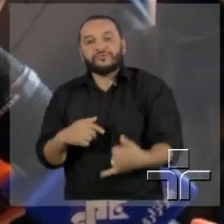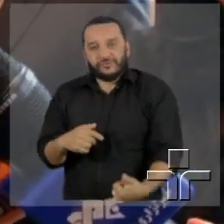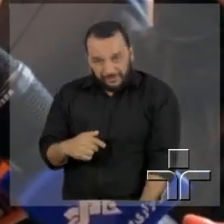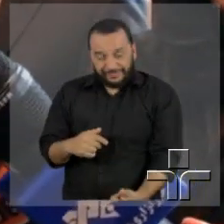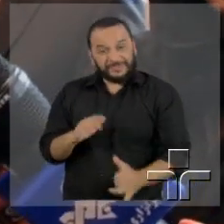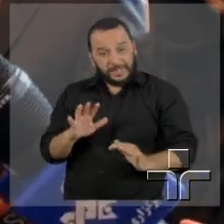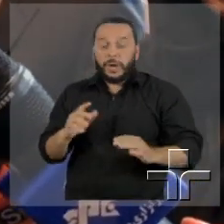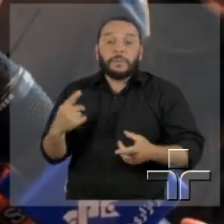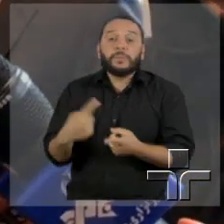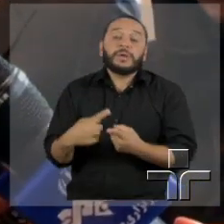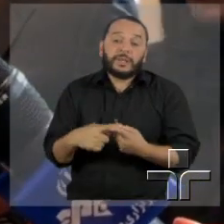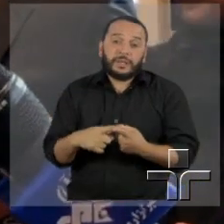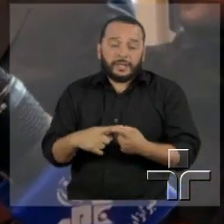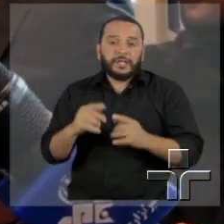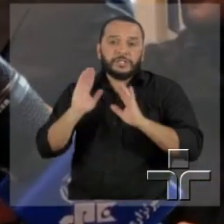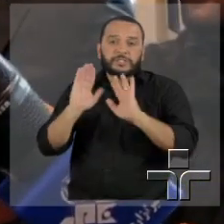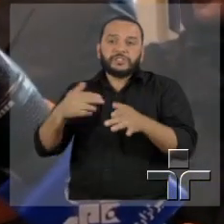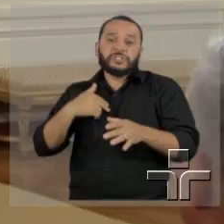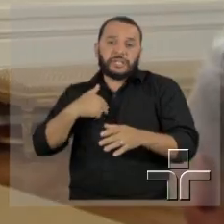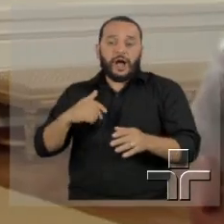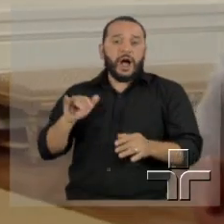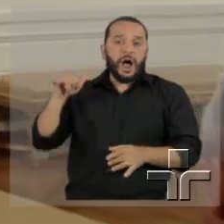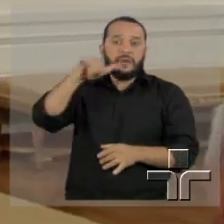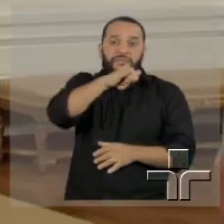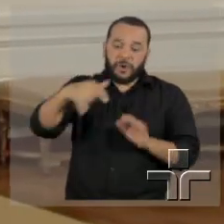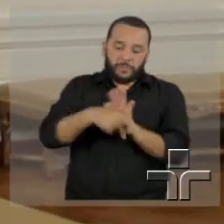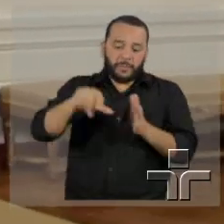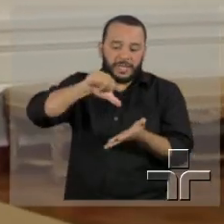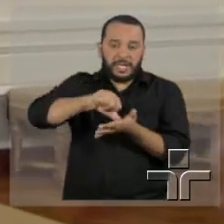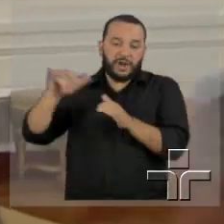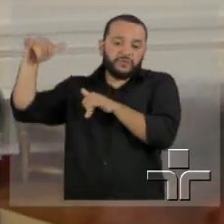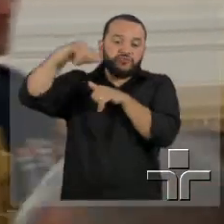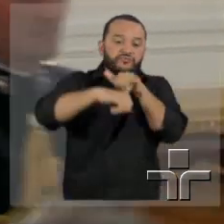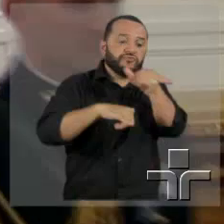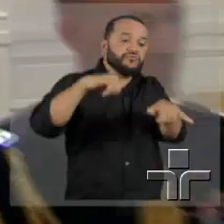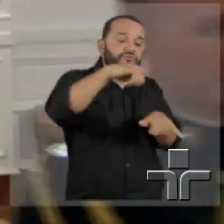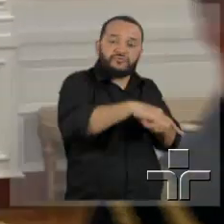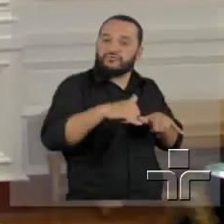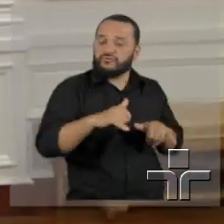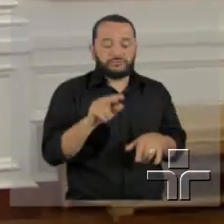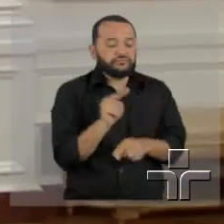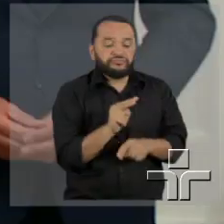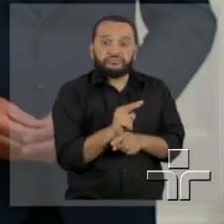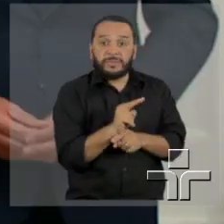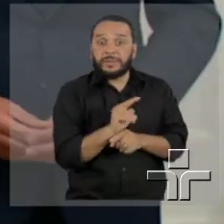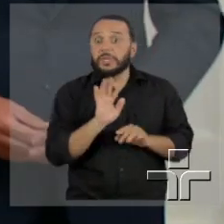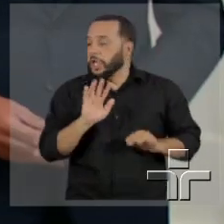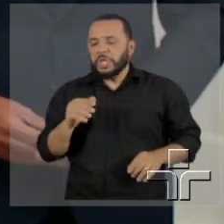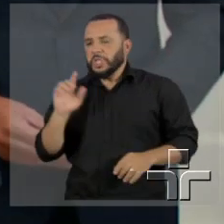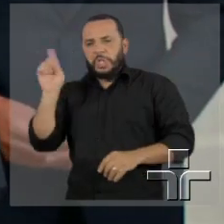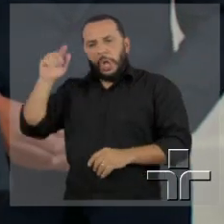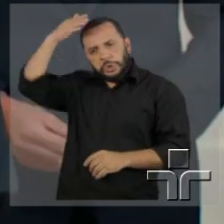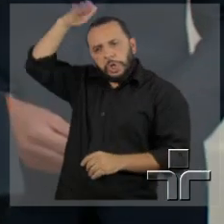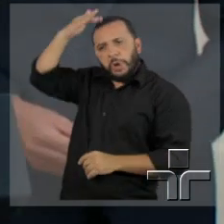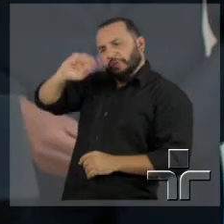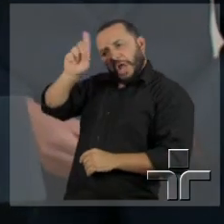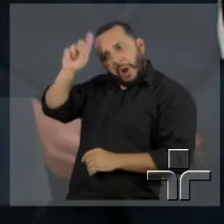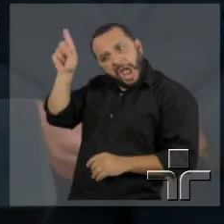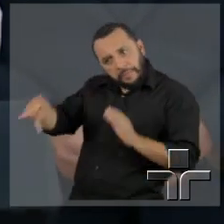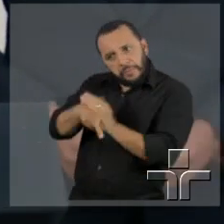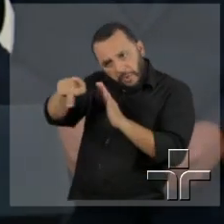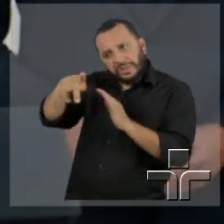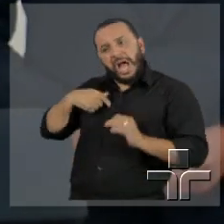que operavam na região retornaram à base. Ontem, Donald Trump anunciou que a aeronave era do Irã e que foi derrubada porque teria